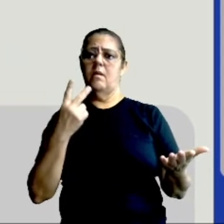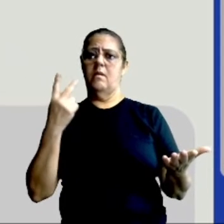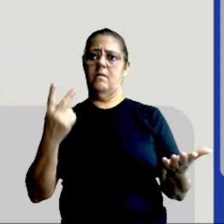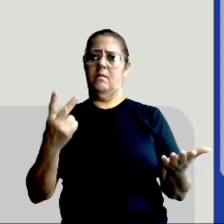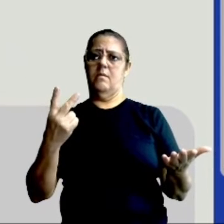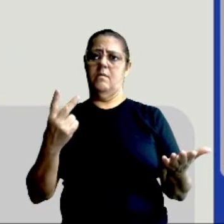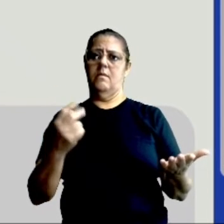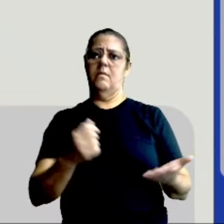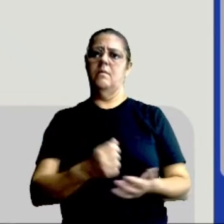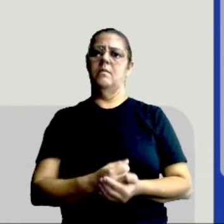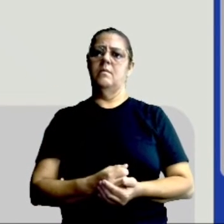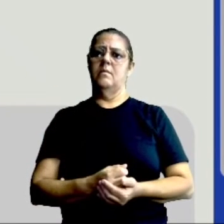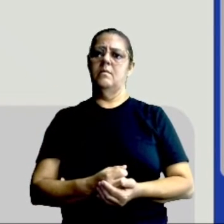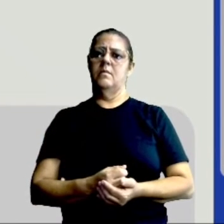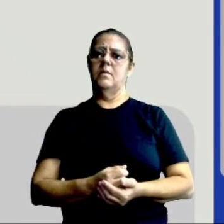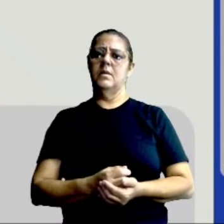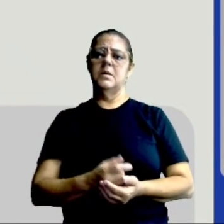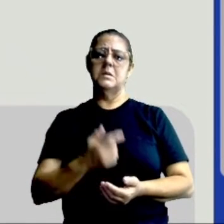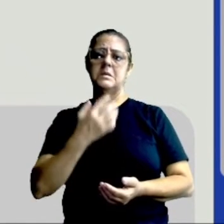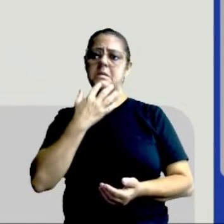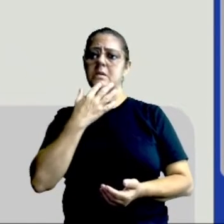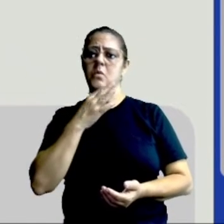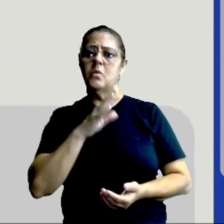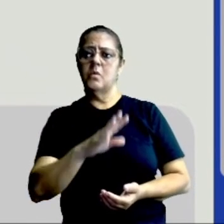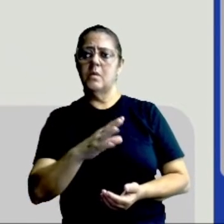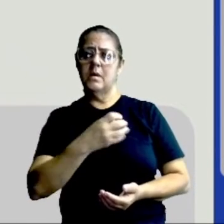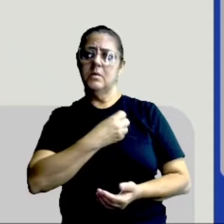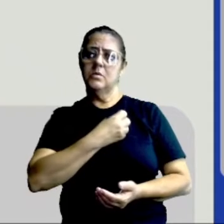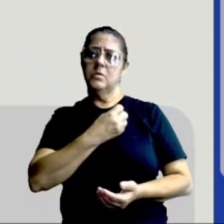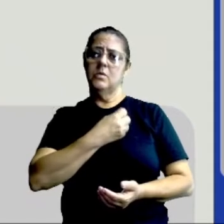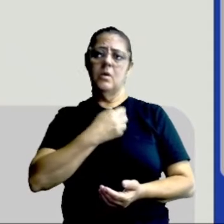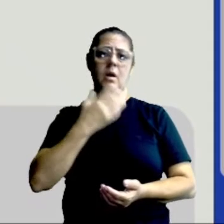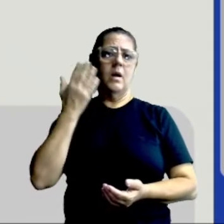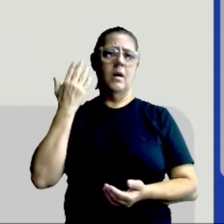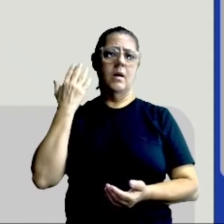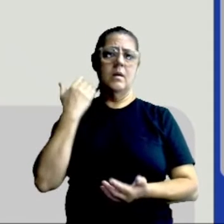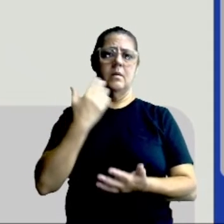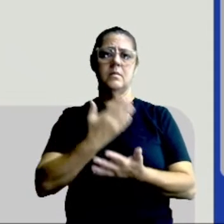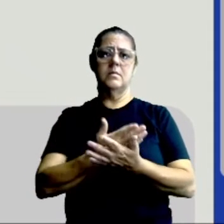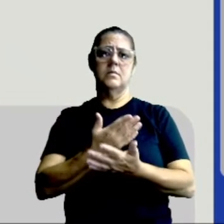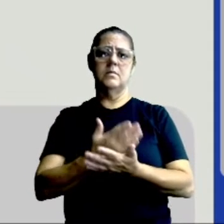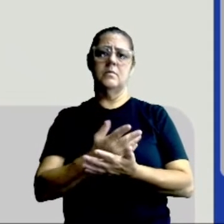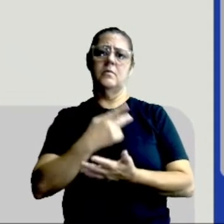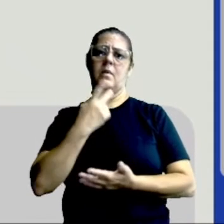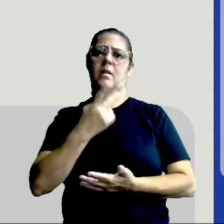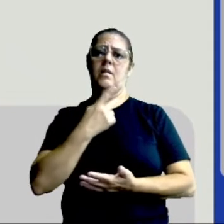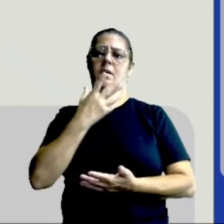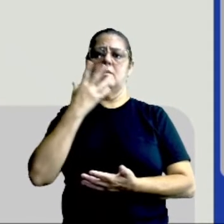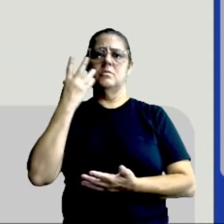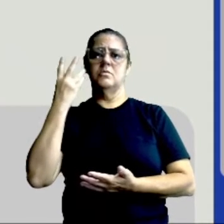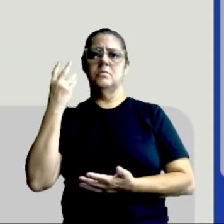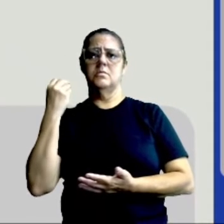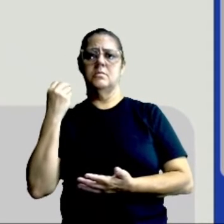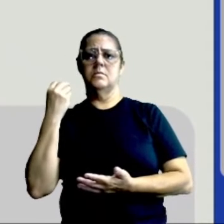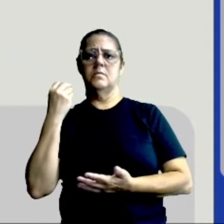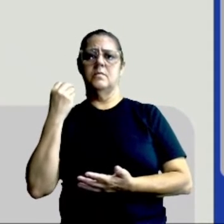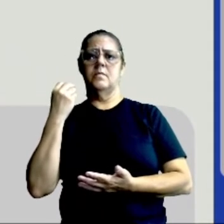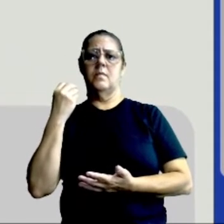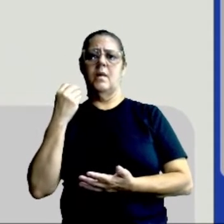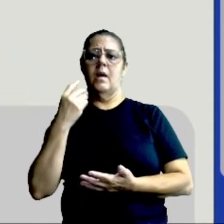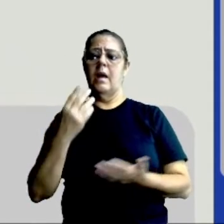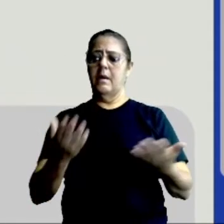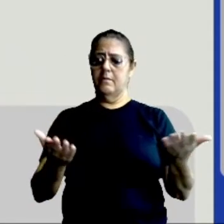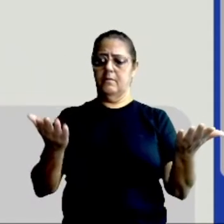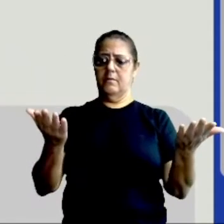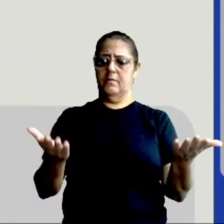peso, o valor desconhecido aqui, tá? Lá no início da aula eu esqueci de comentar isso, mas vai agora. Caso a